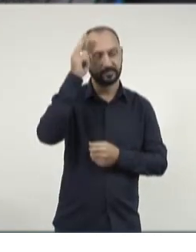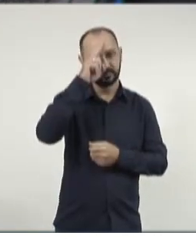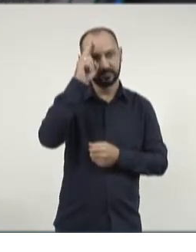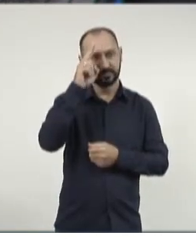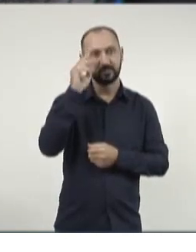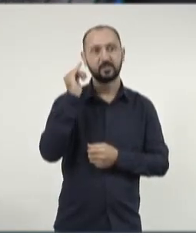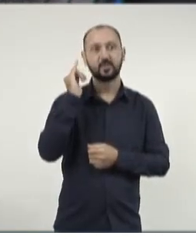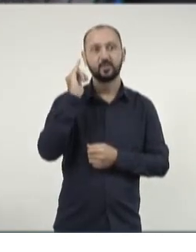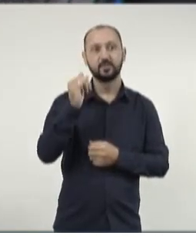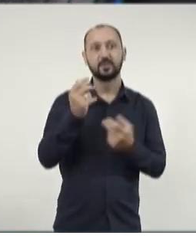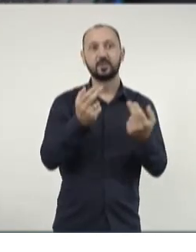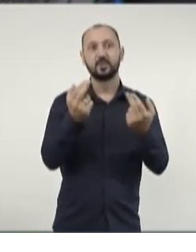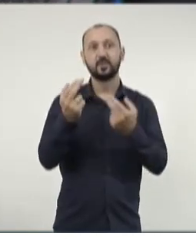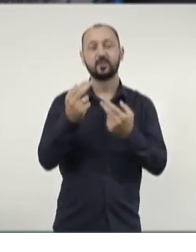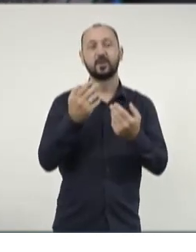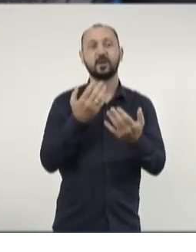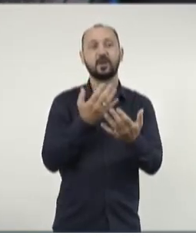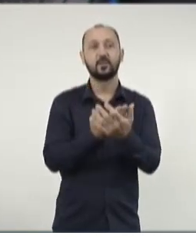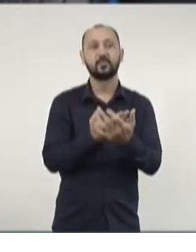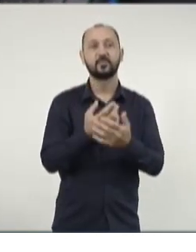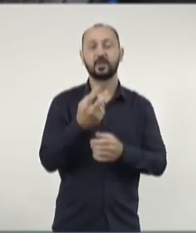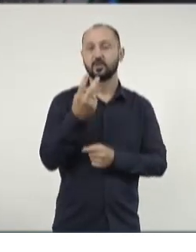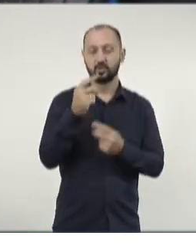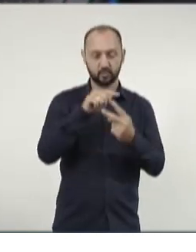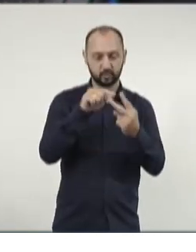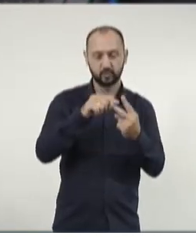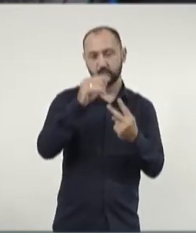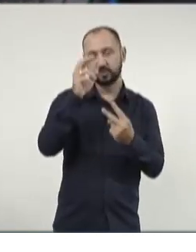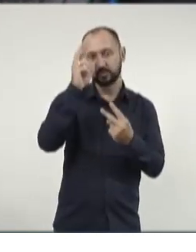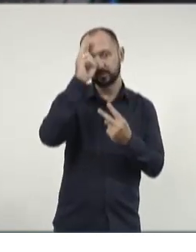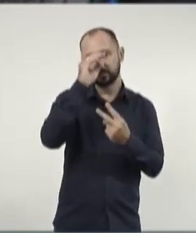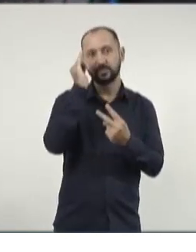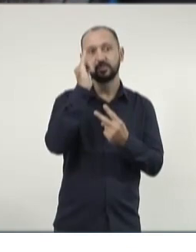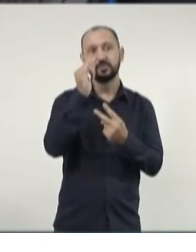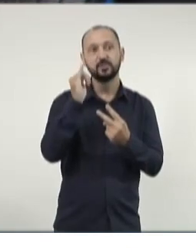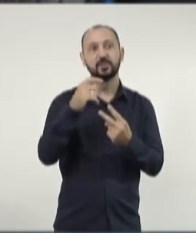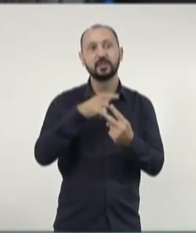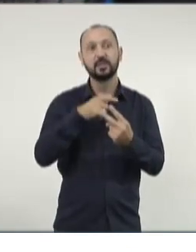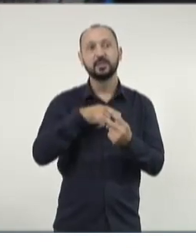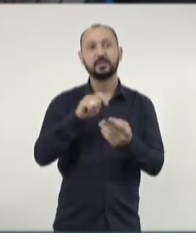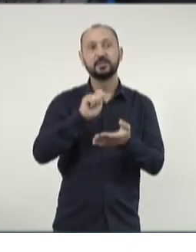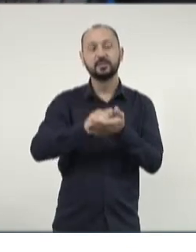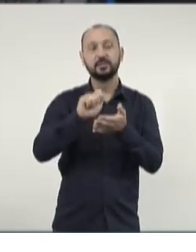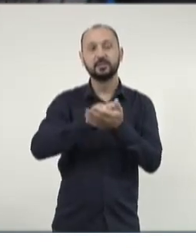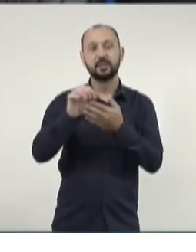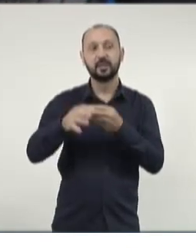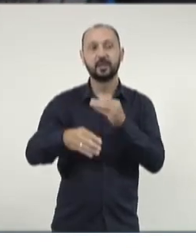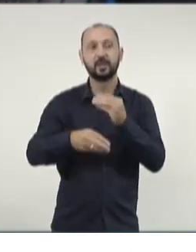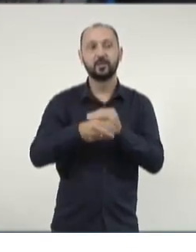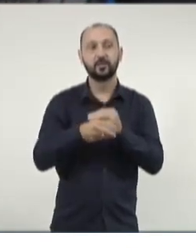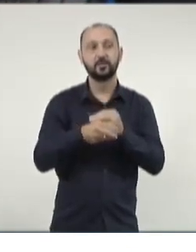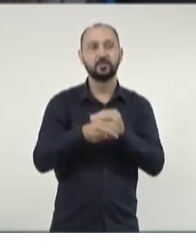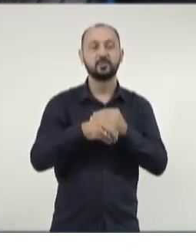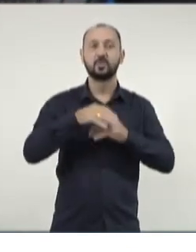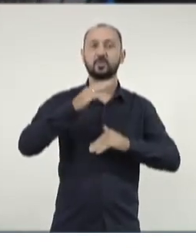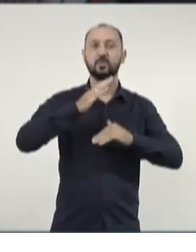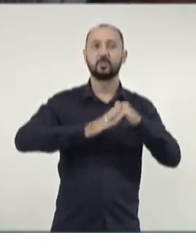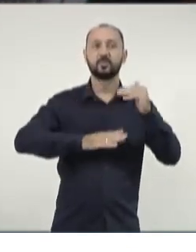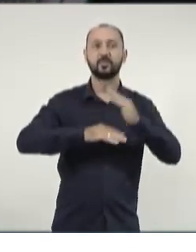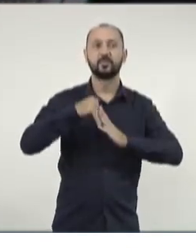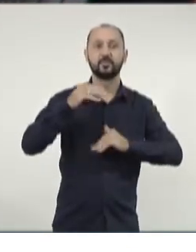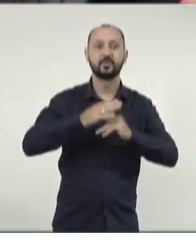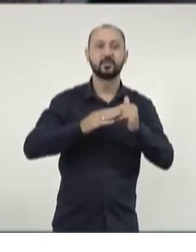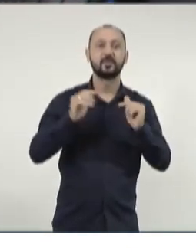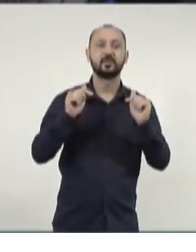contadas exatamente como foram contadas, as duas histórias aqui, e depois terem comentários, né, dos profissionais